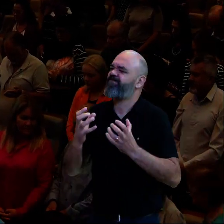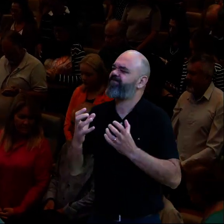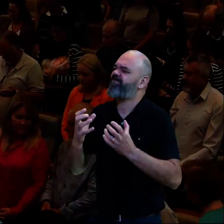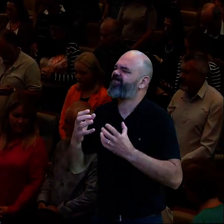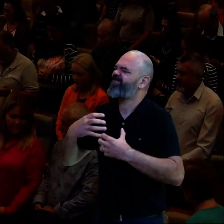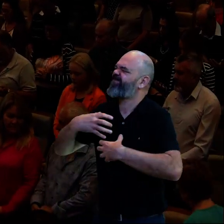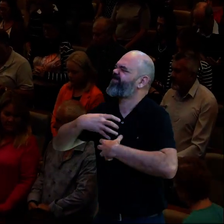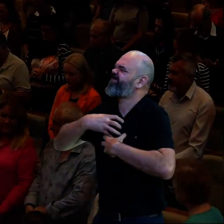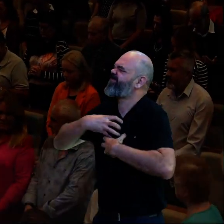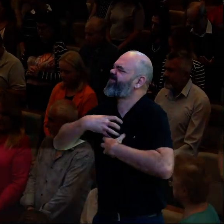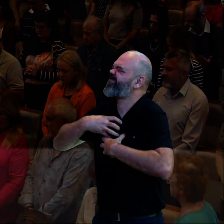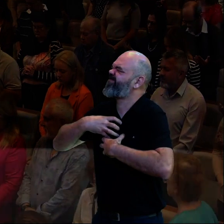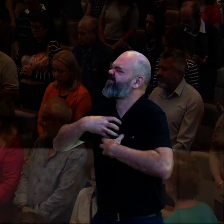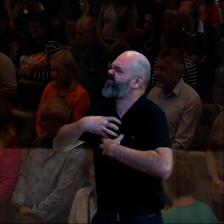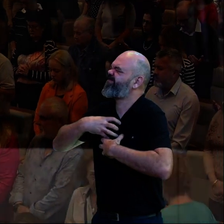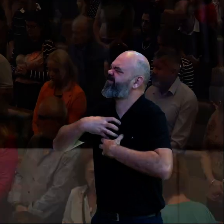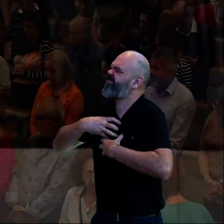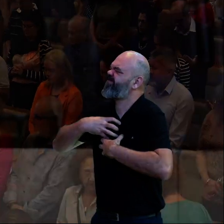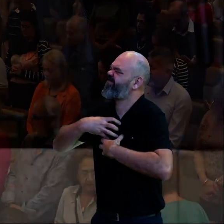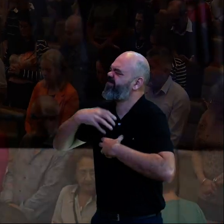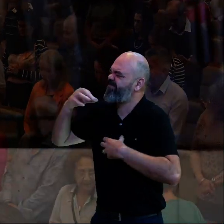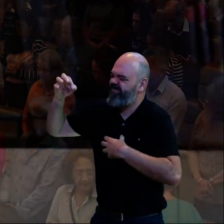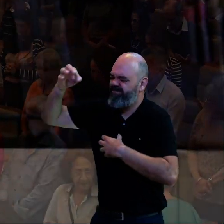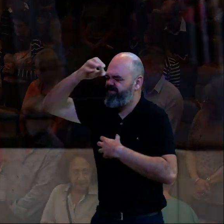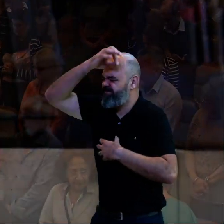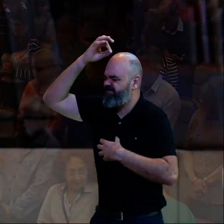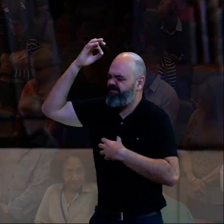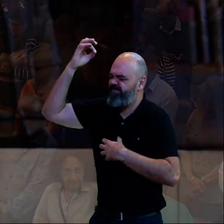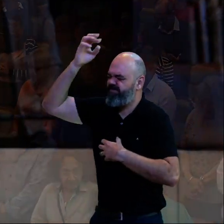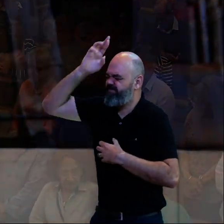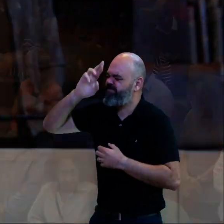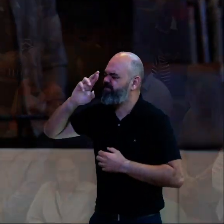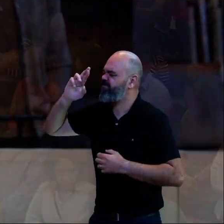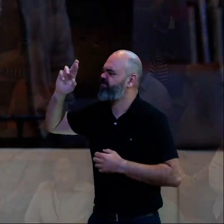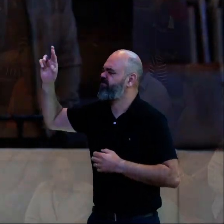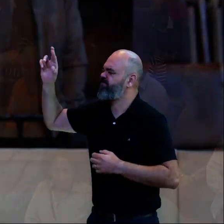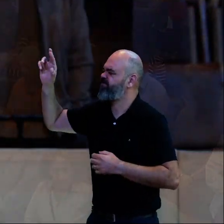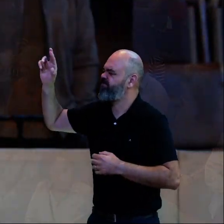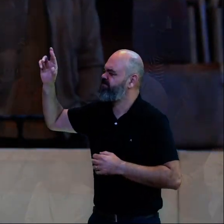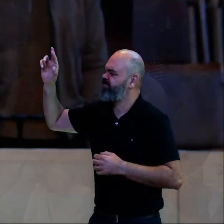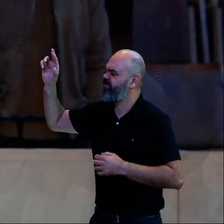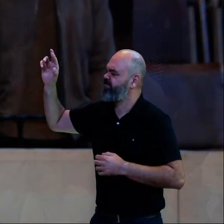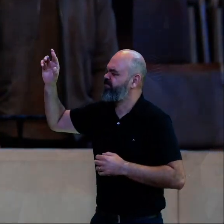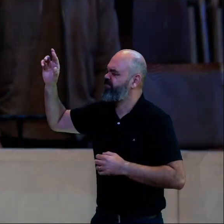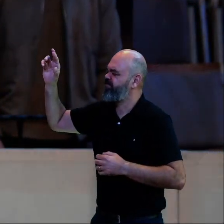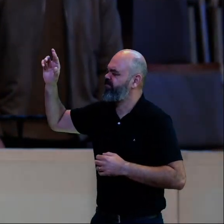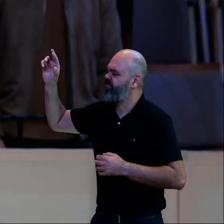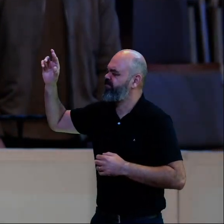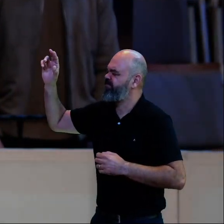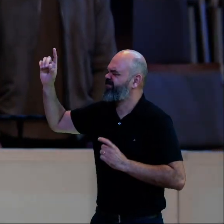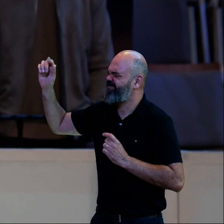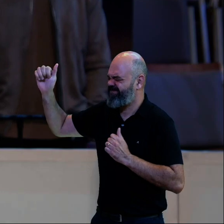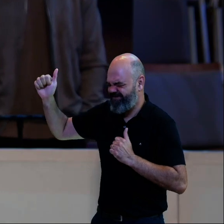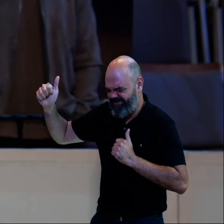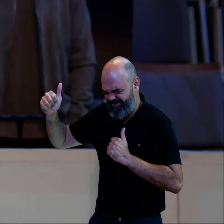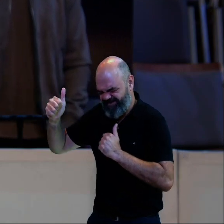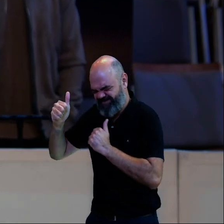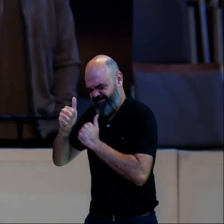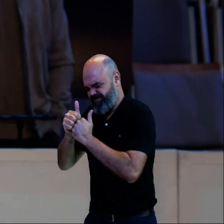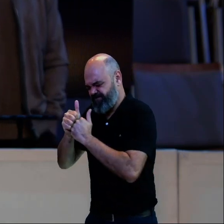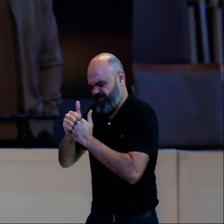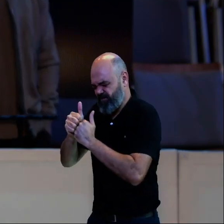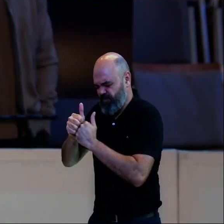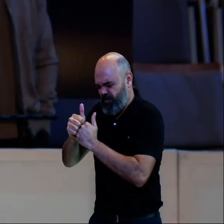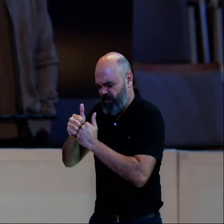em um só Espírito, que é o Espírito Santo do Senhor, encontrando em nós, neste momento, o espaço